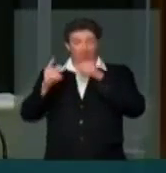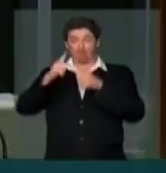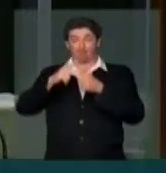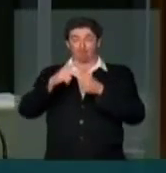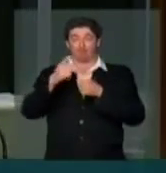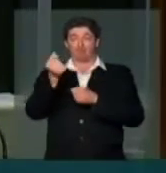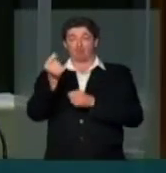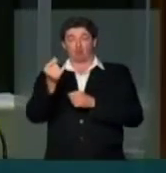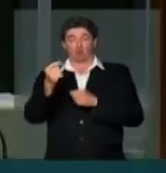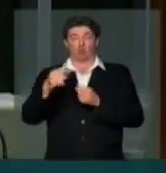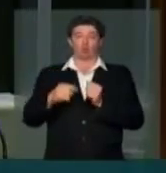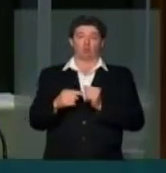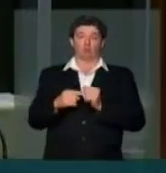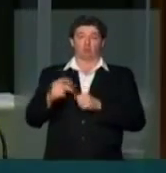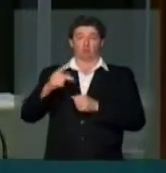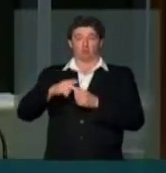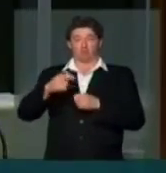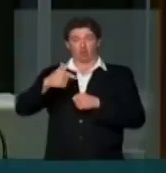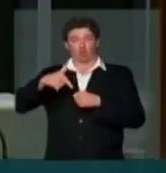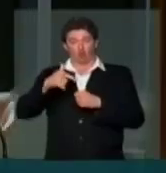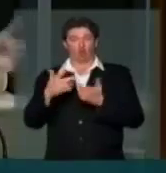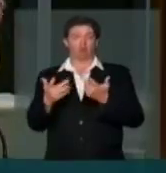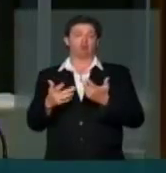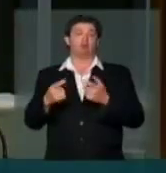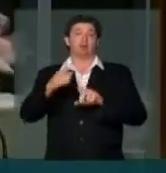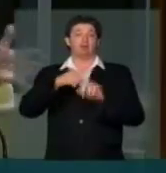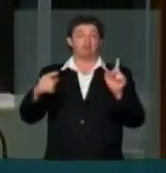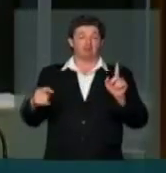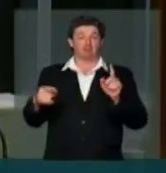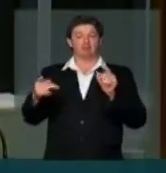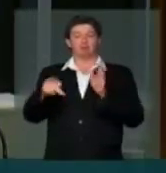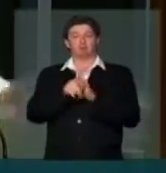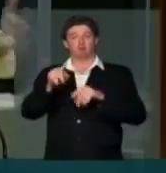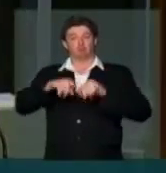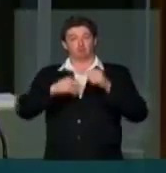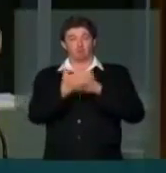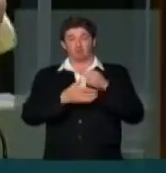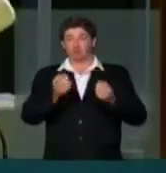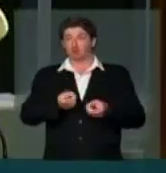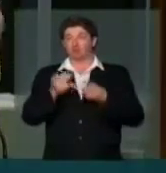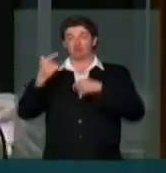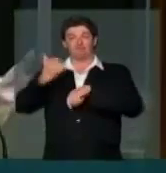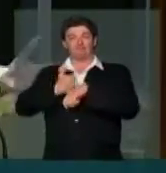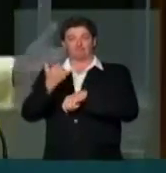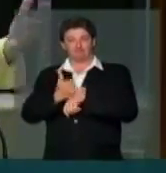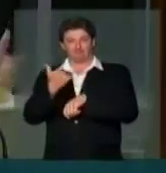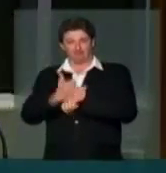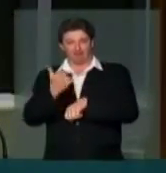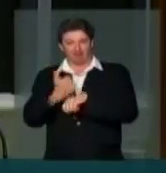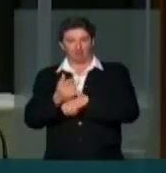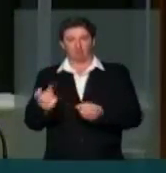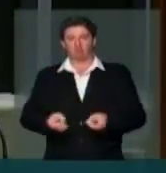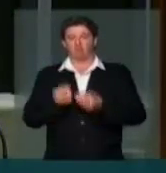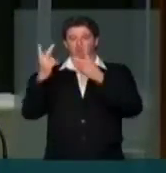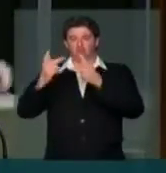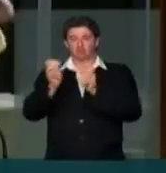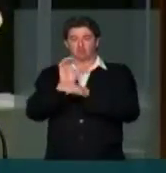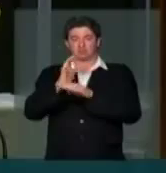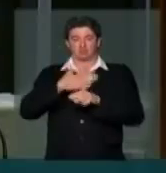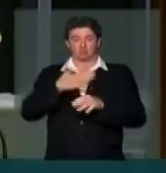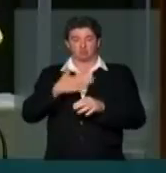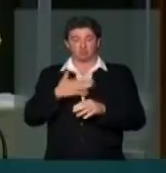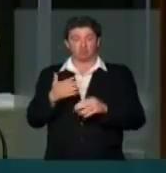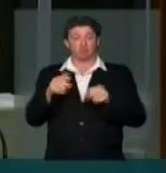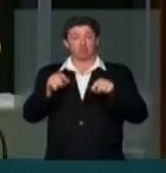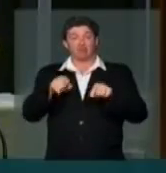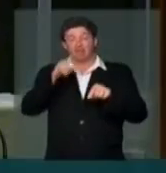a exportação à metade das nossas commodities, do minério de ferro do meu estado.